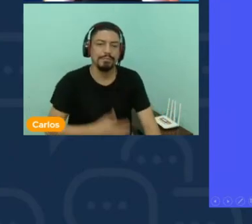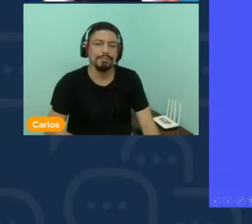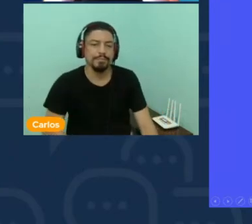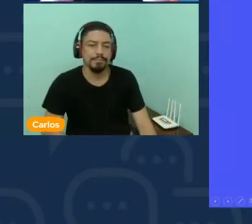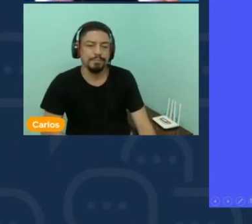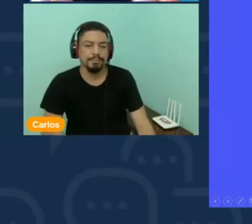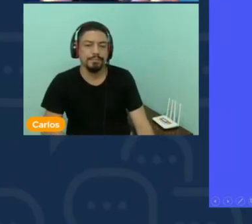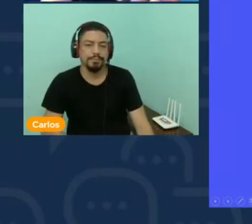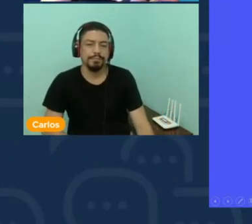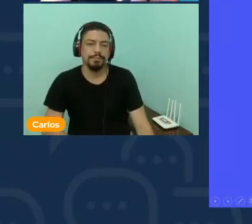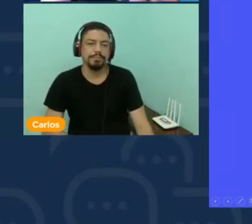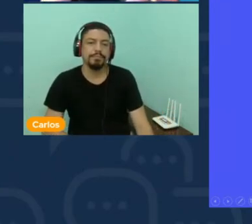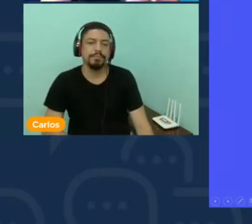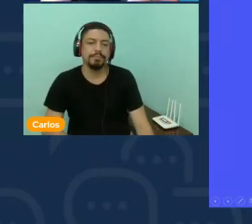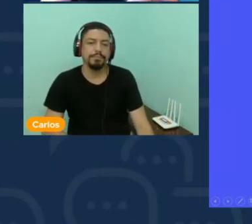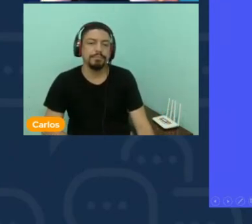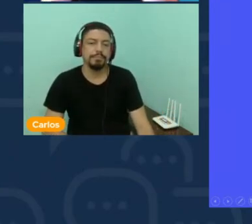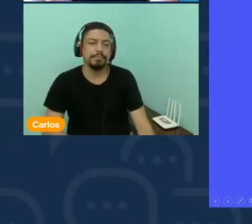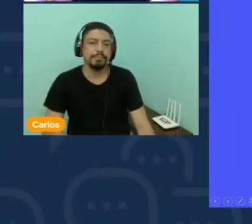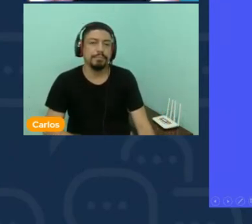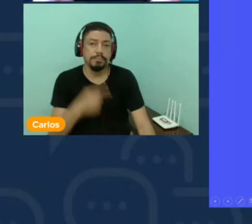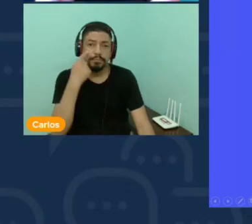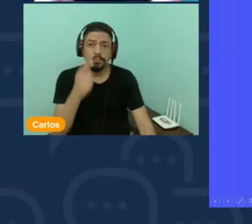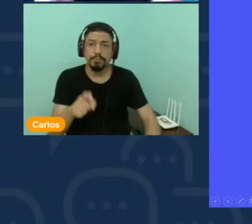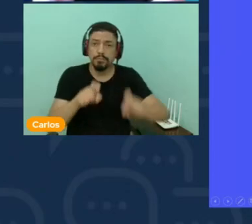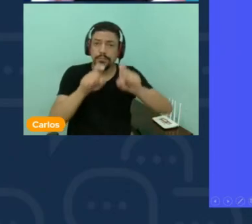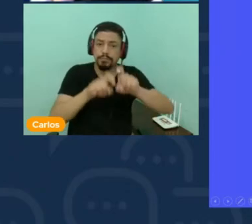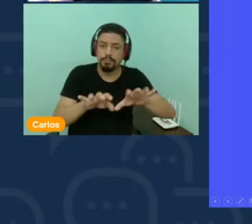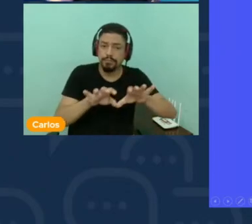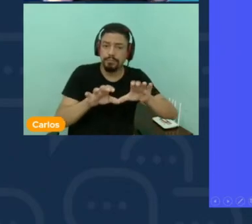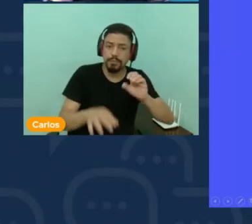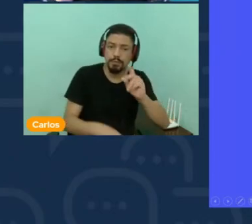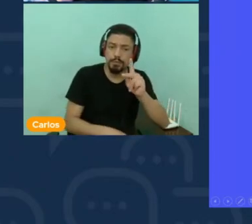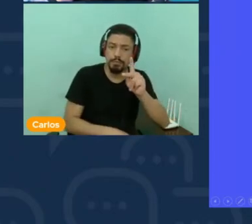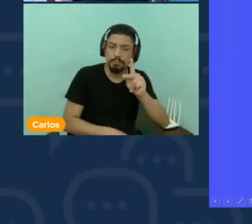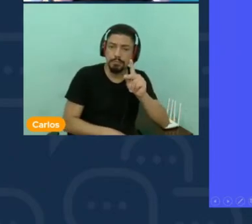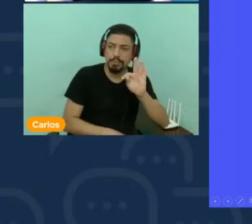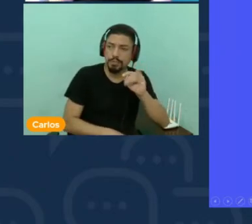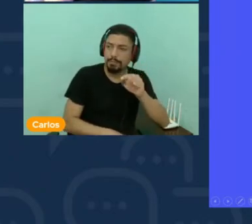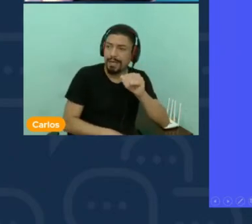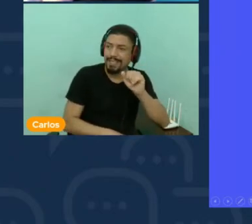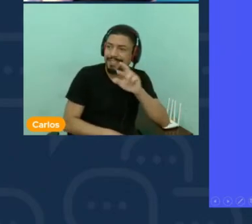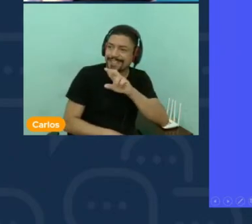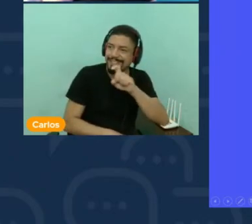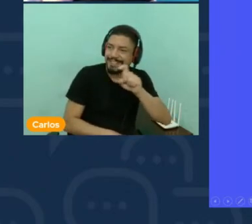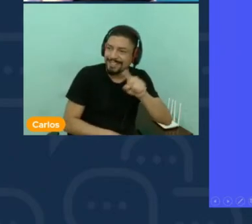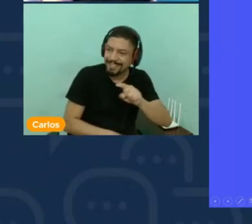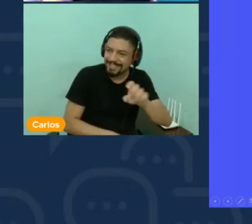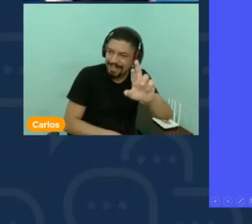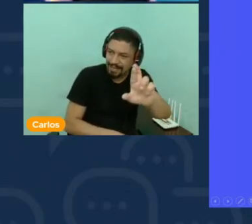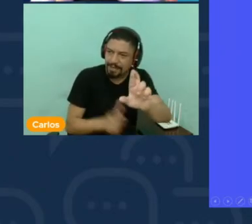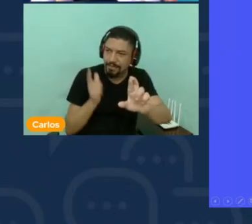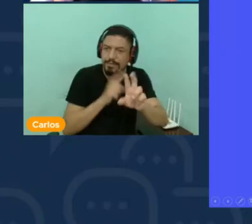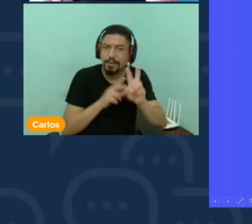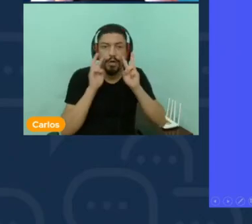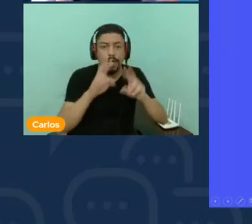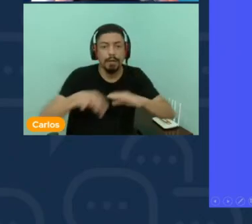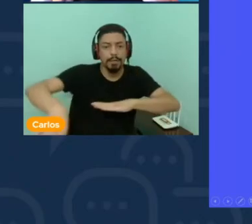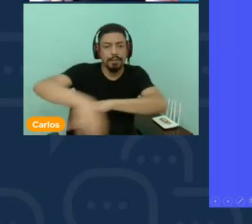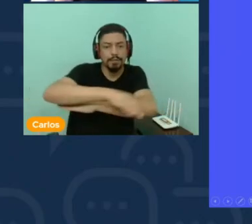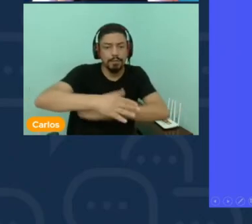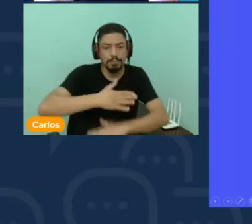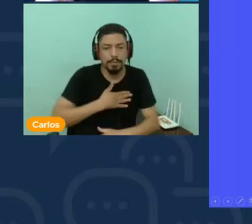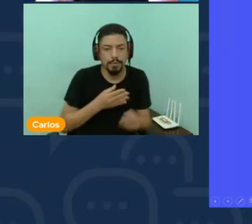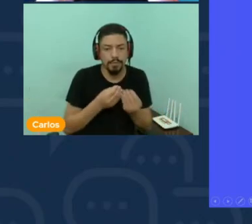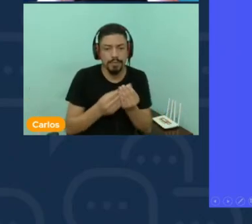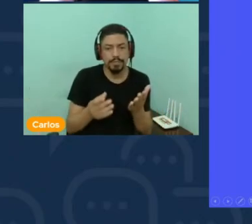animados com as A novas, gente viu aqui né? Aí botou Computer aqui, ó, Optimizer que pode novas olhar para essa minha certificações aplicação, AWS para essa VA minha arquitetura e me fornecer generativo